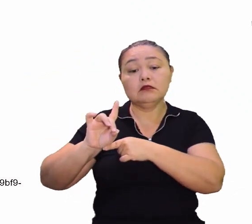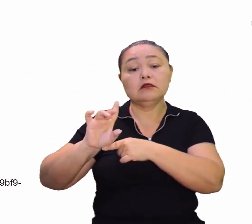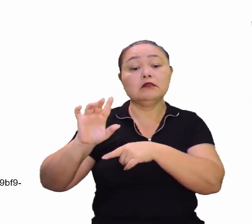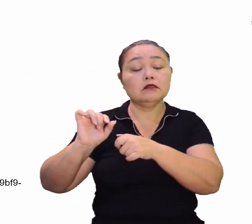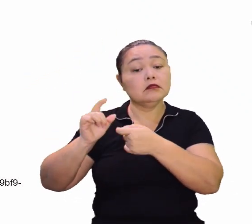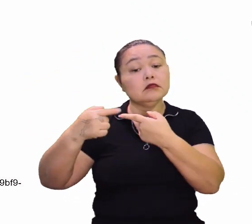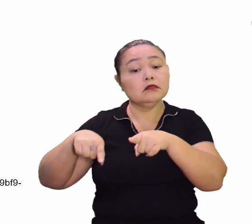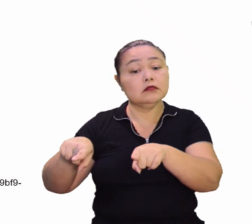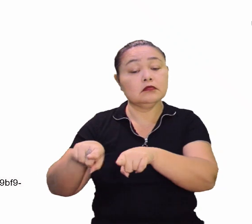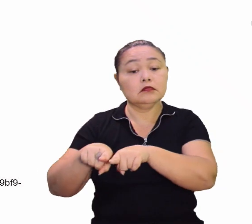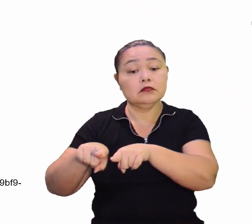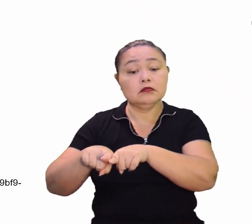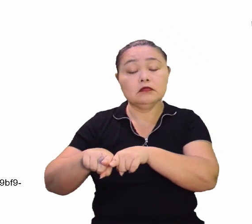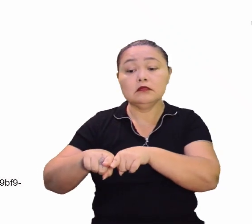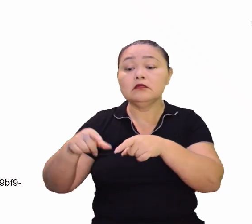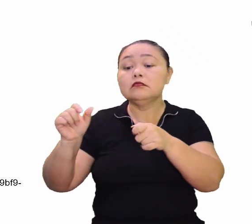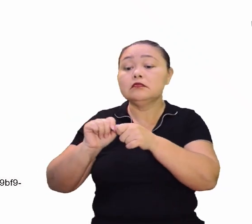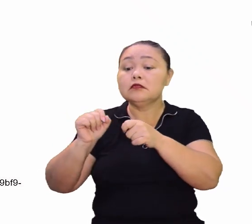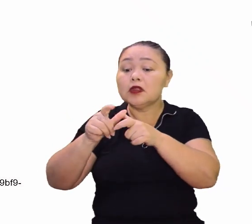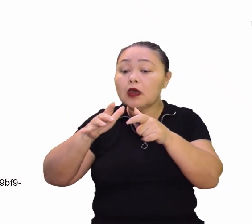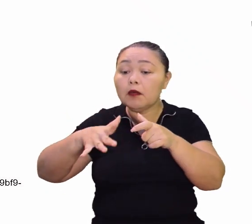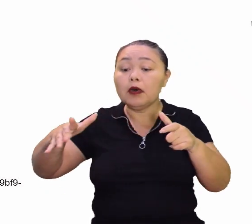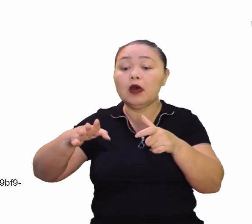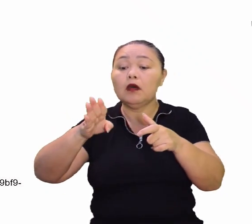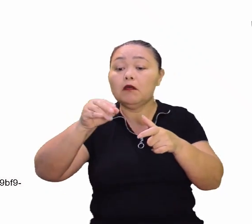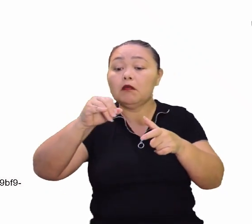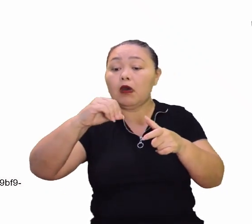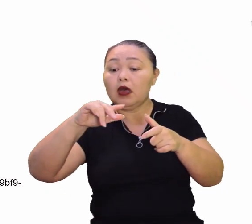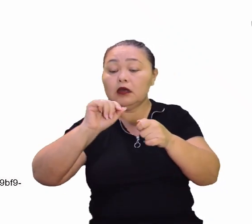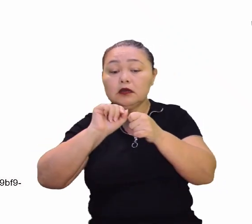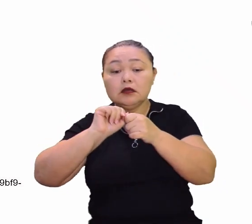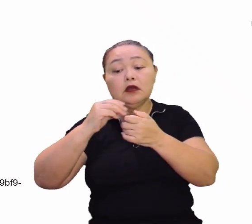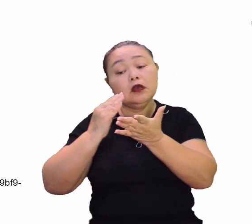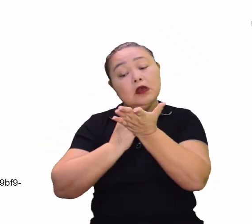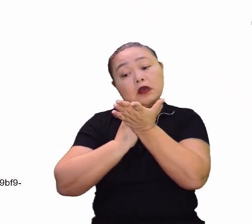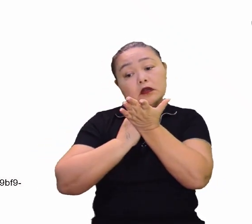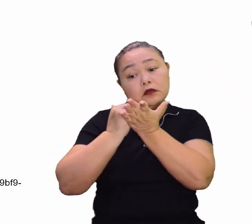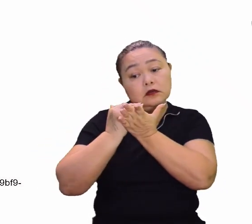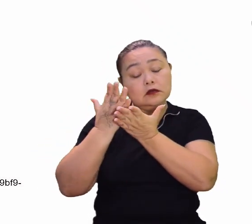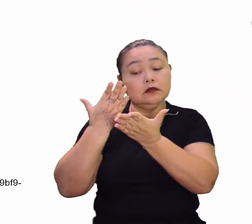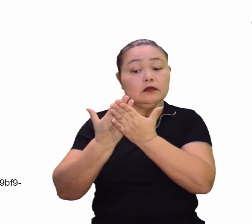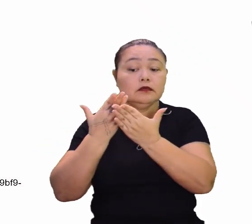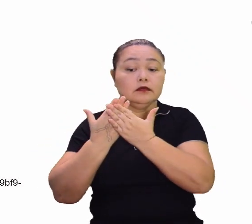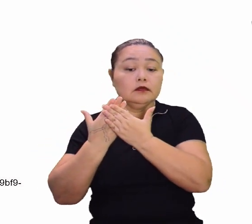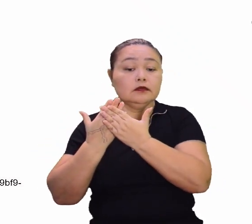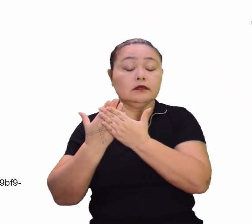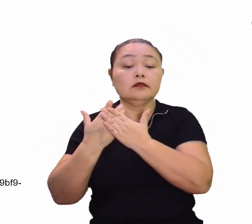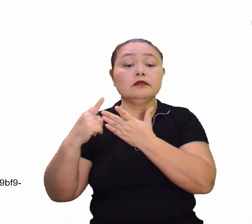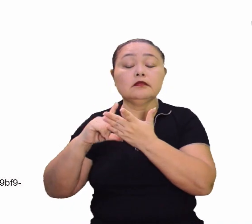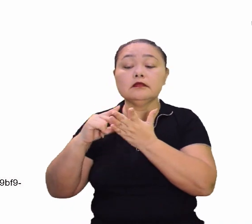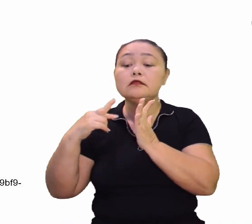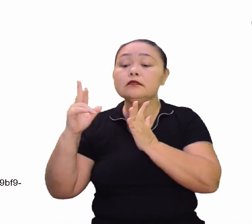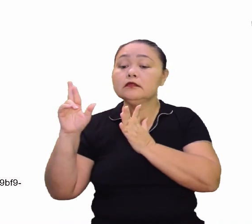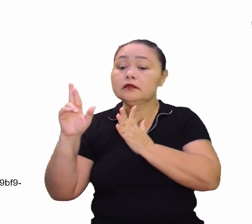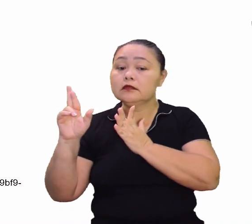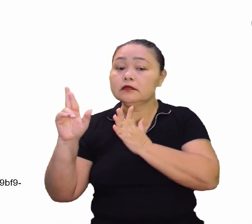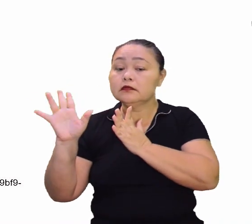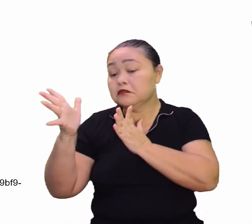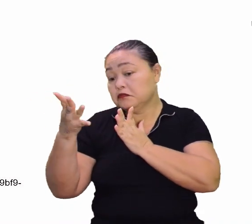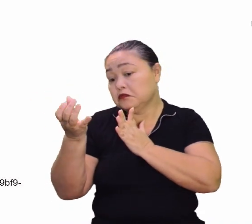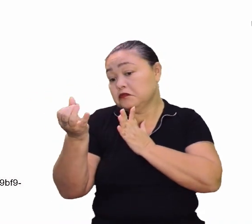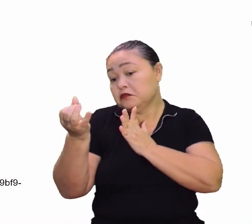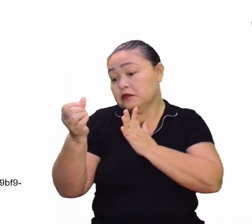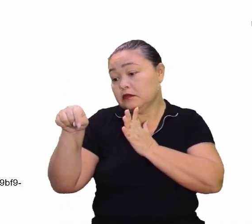Muito bem. E temos aqui aquela maior bacia que vimos lá no início da aula. Exatamente. A bacia Amazônica. Que corresponde a 68%